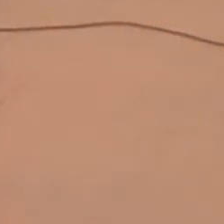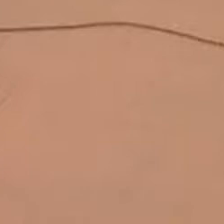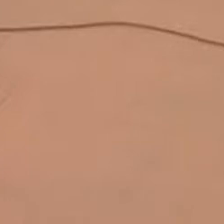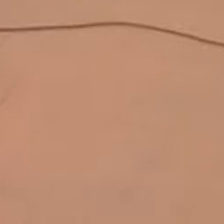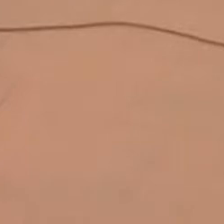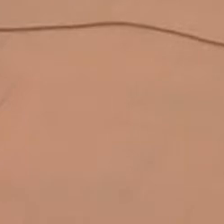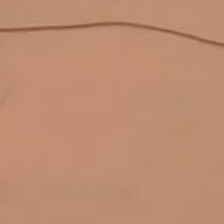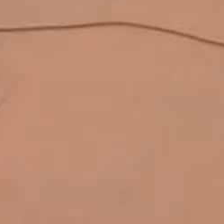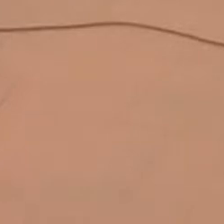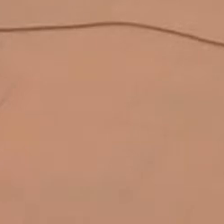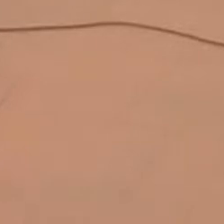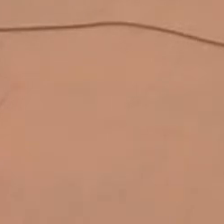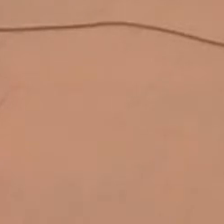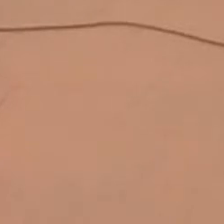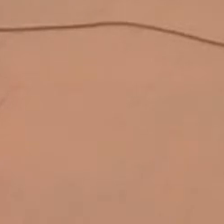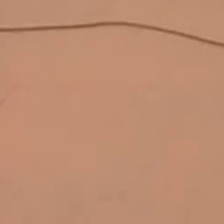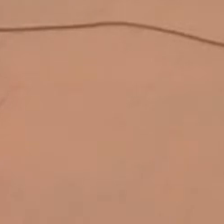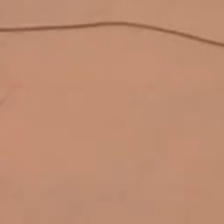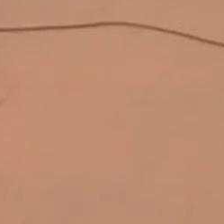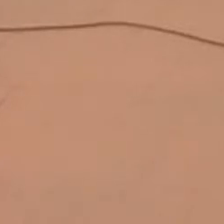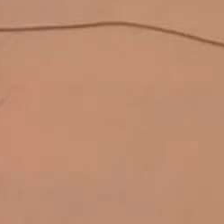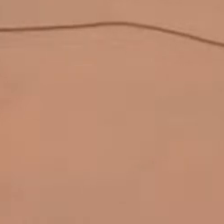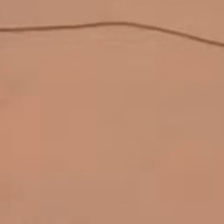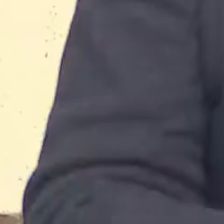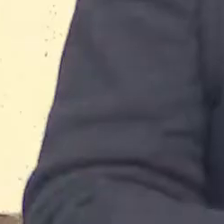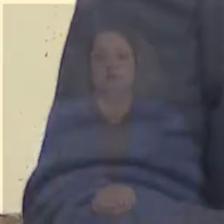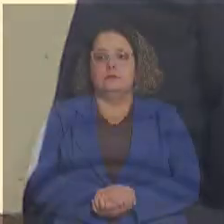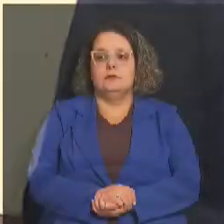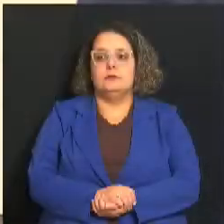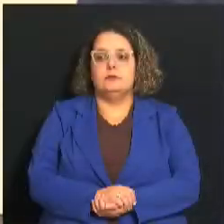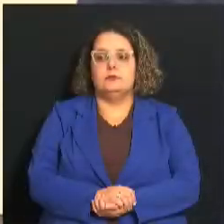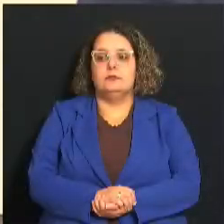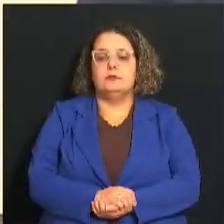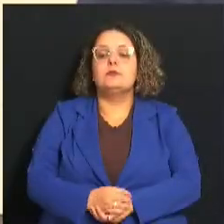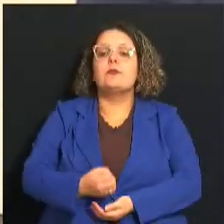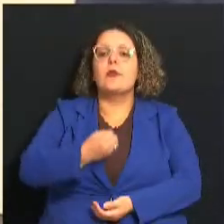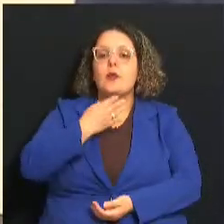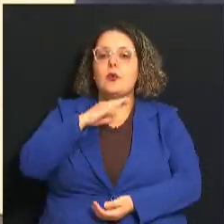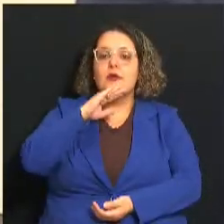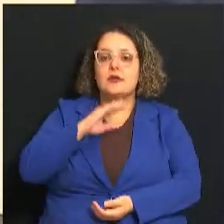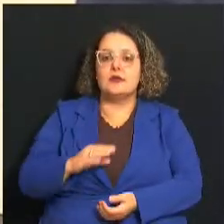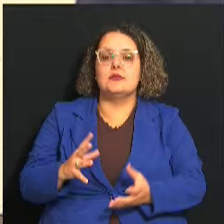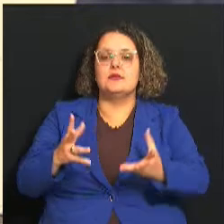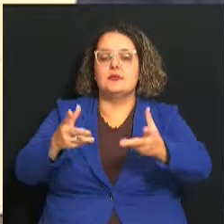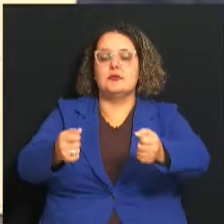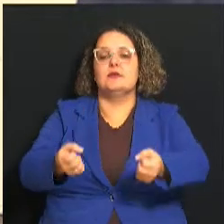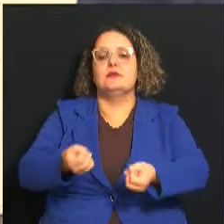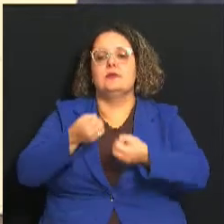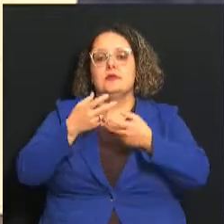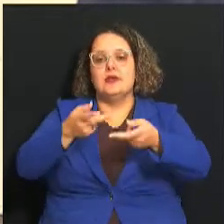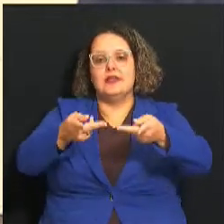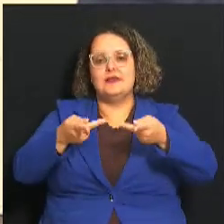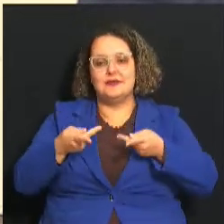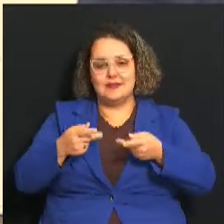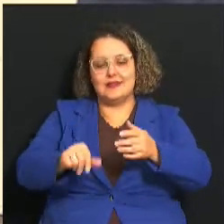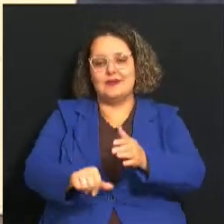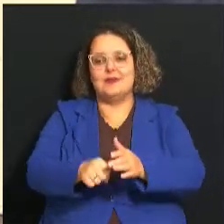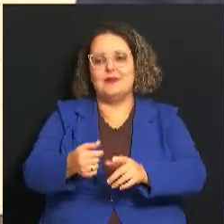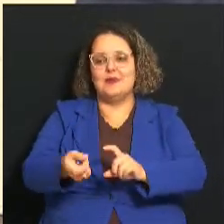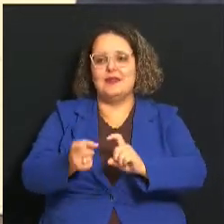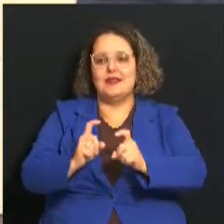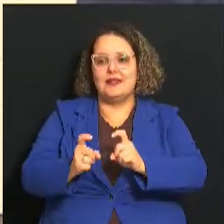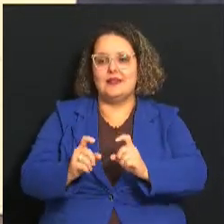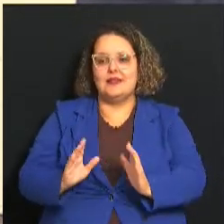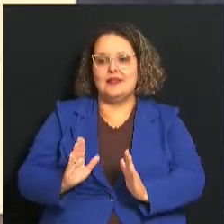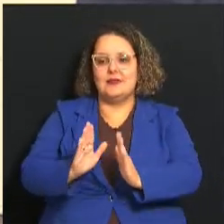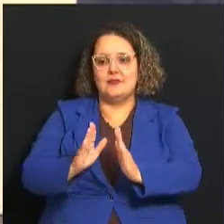Boa tarde, sejam todos bem-vindos a essa primeira reunião da